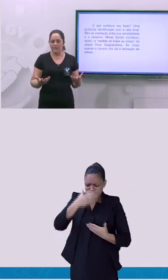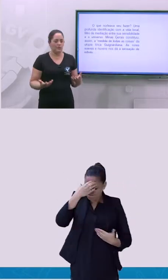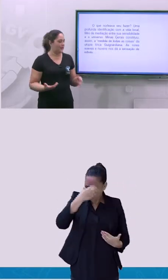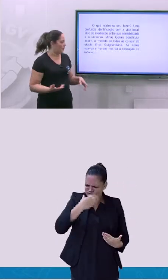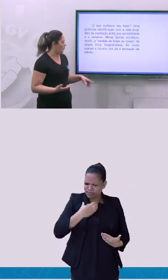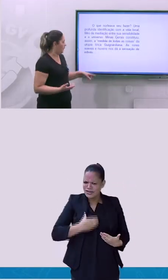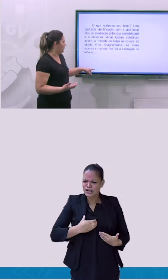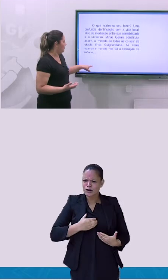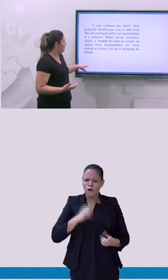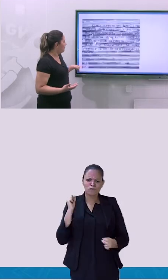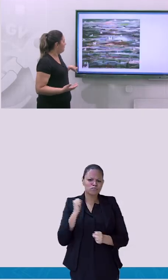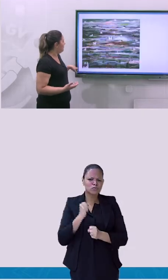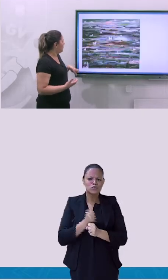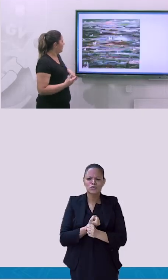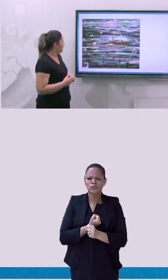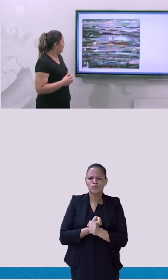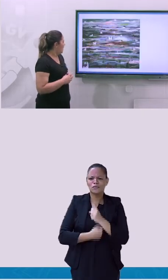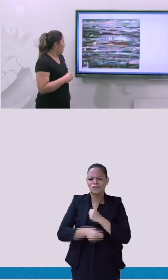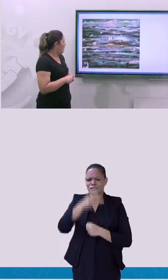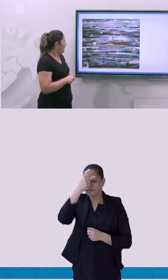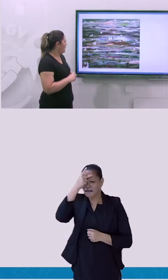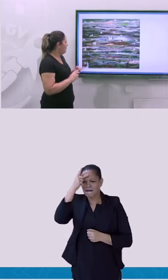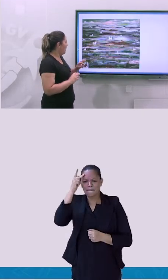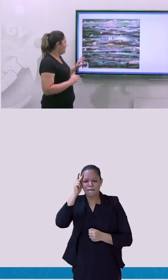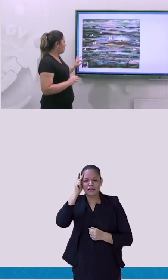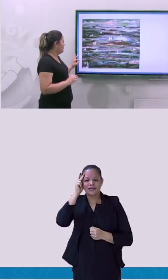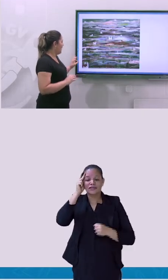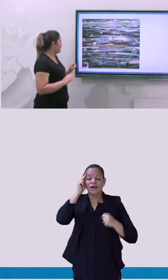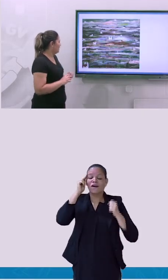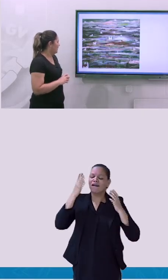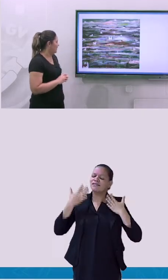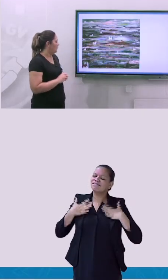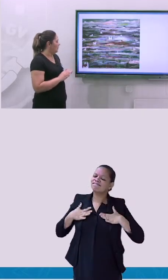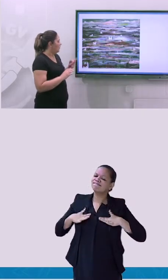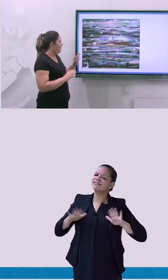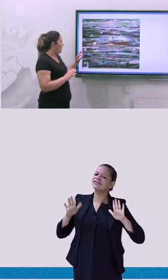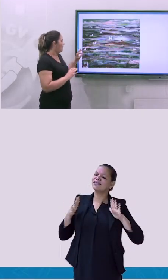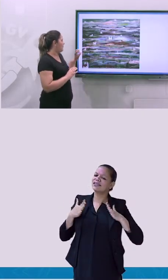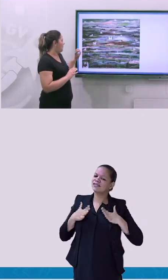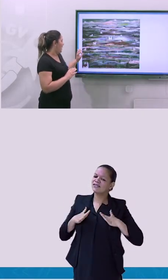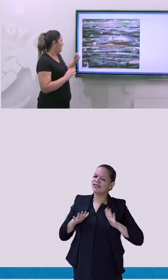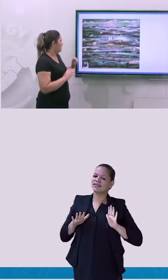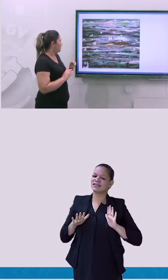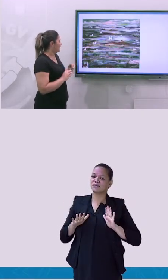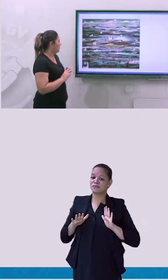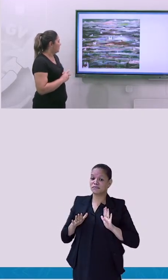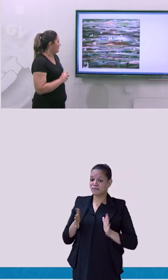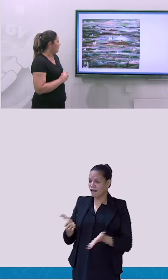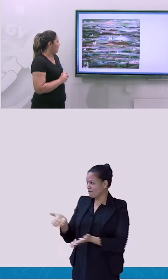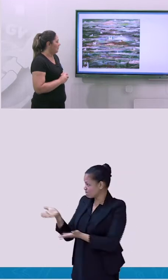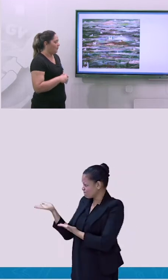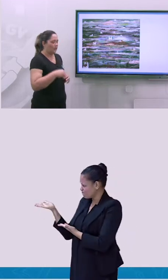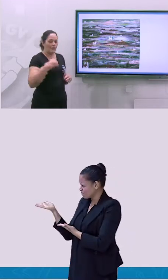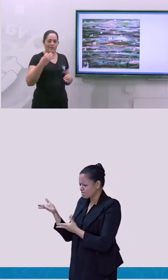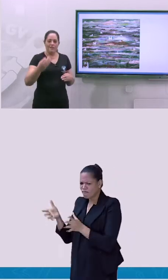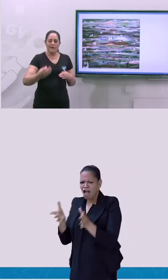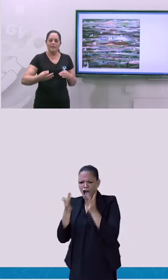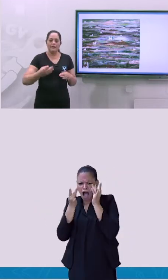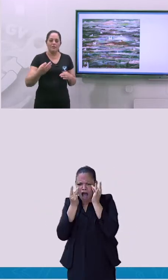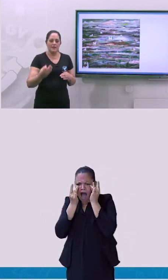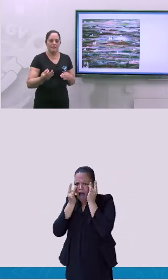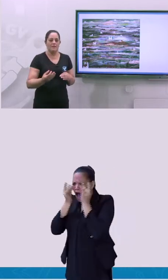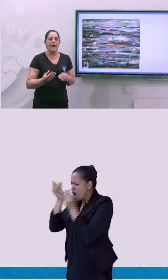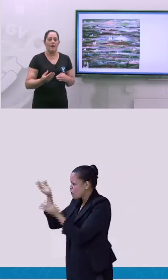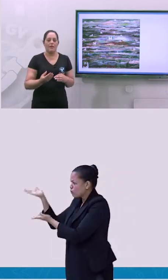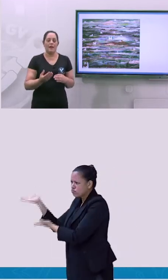uma pessoa tranquila. Olha aqui mais uma imagem dele. Foca nessa imagem, gente. O que eu venho falando